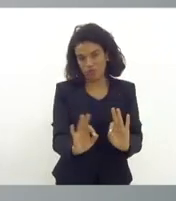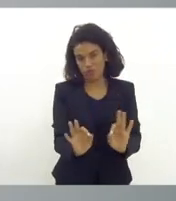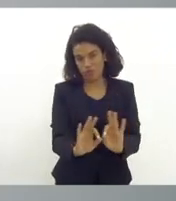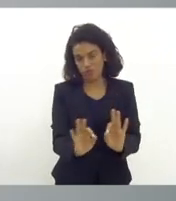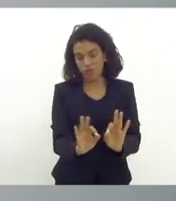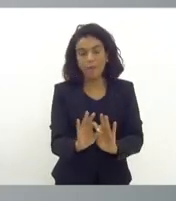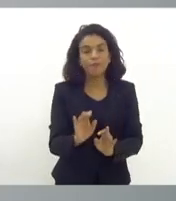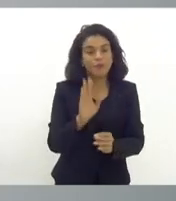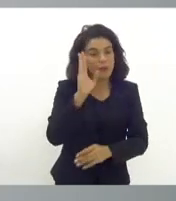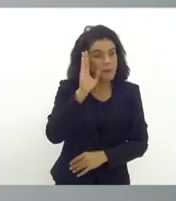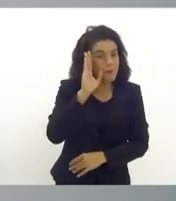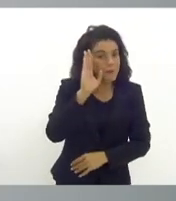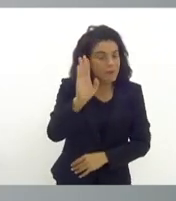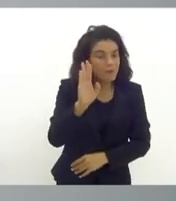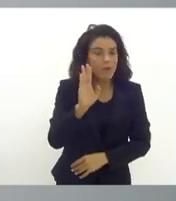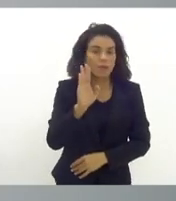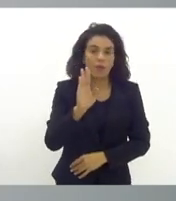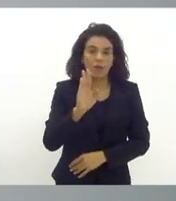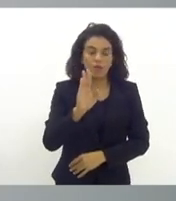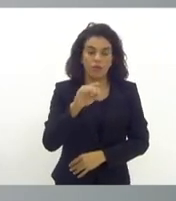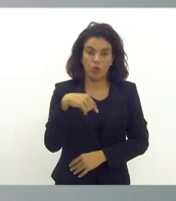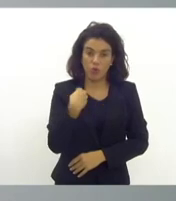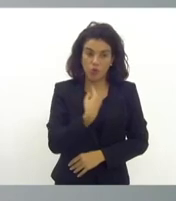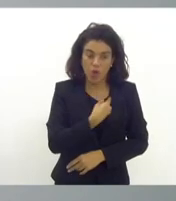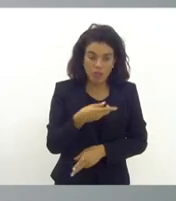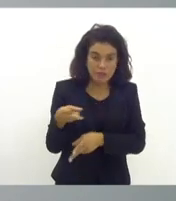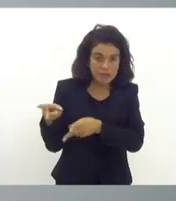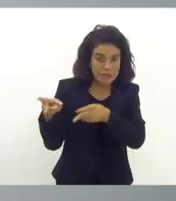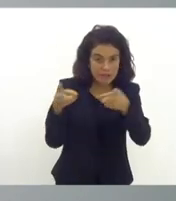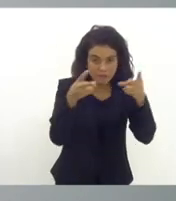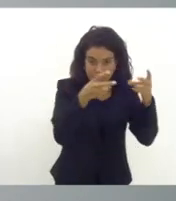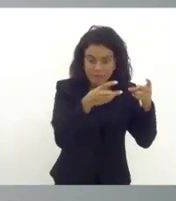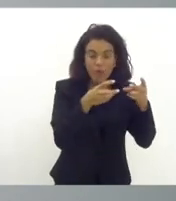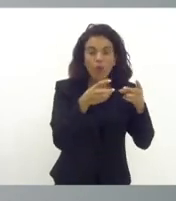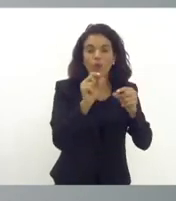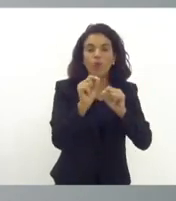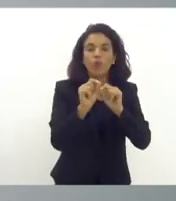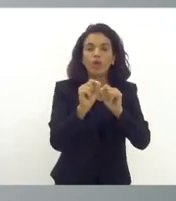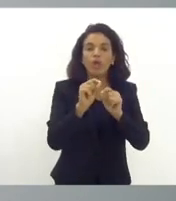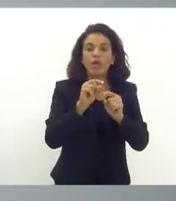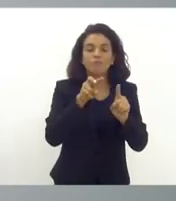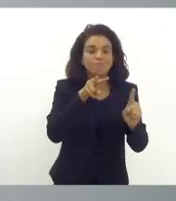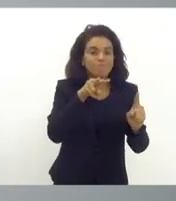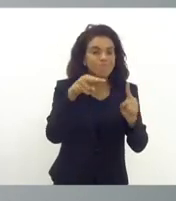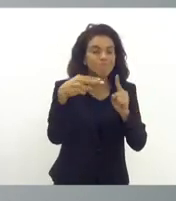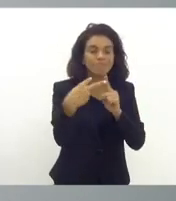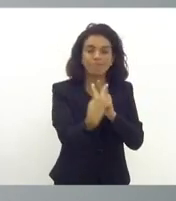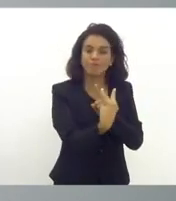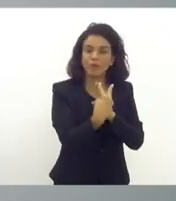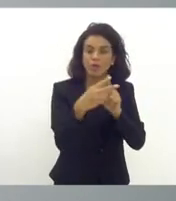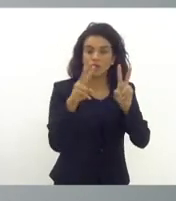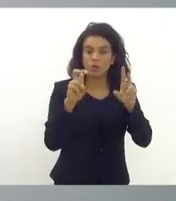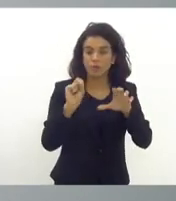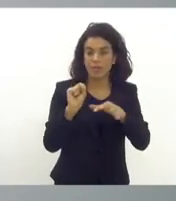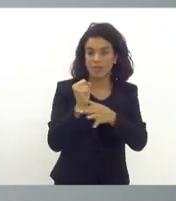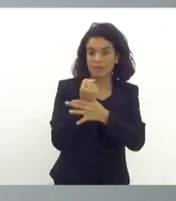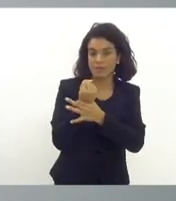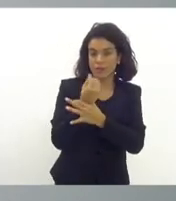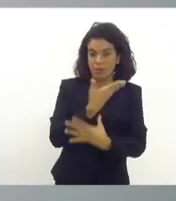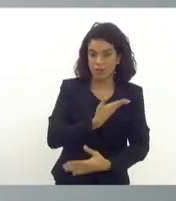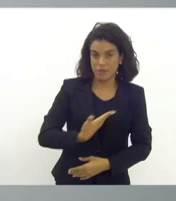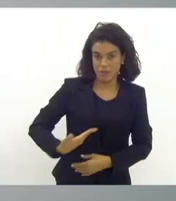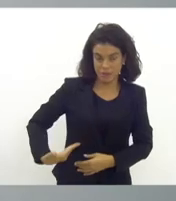É principalmente o nosso olhar da Polícia Civil é um olhar voltado para a questão da Segurança Pública